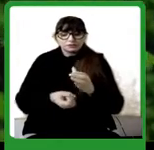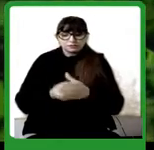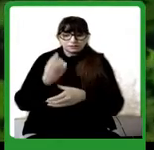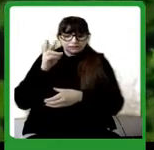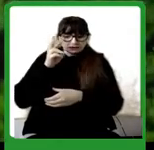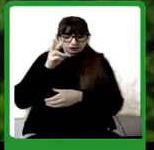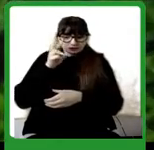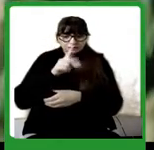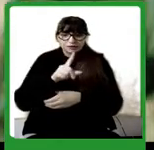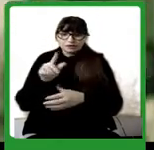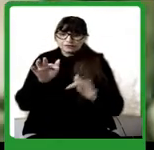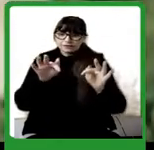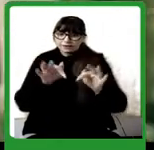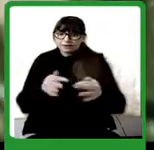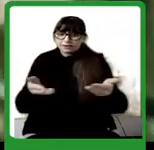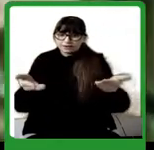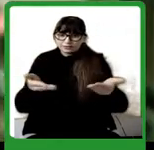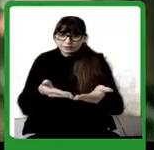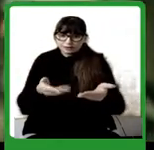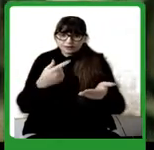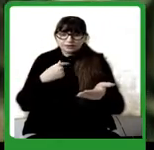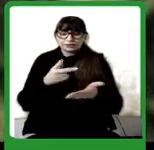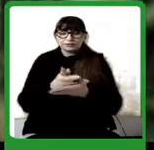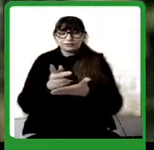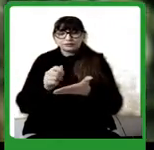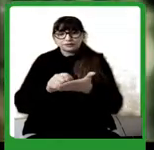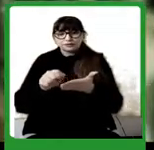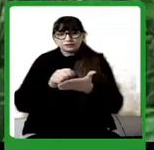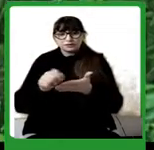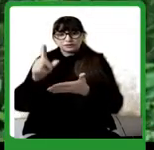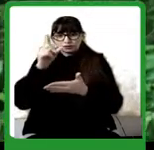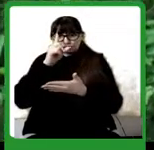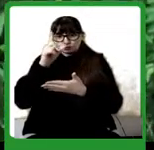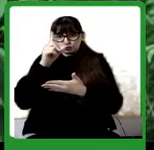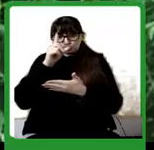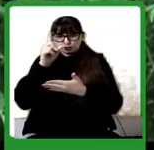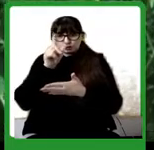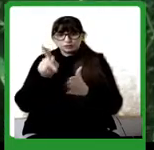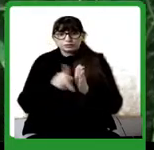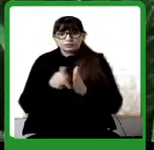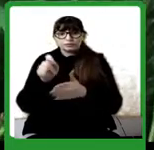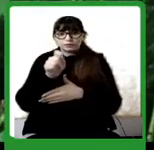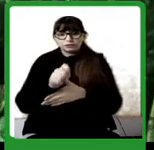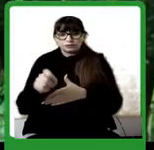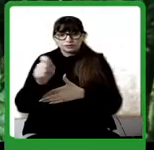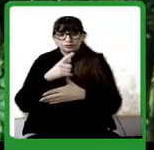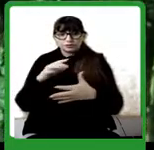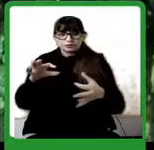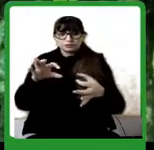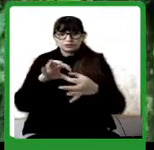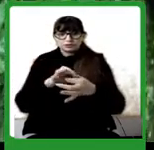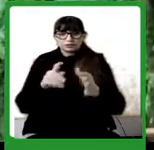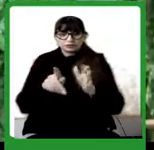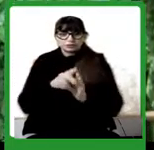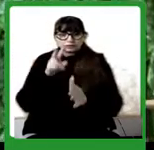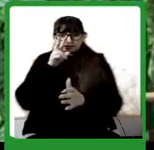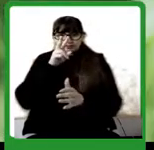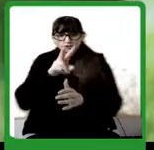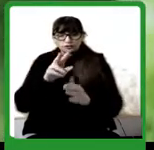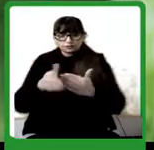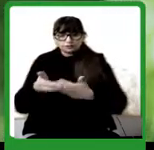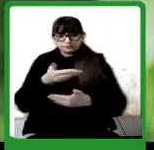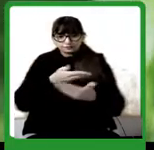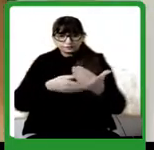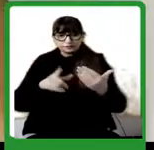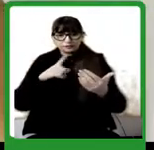aqui. Continua sendo escrita todos os dias pelos nossos associados, que unidos pela força da cooperação, sustentam